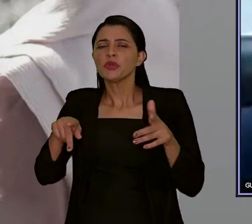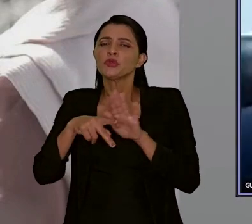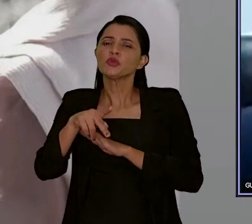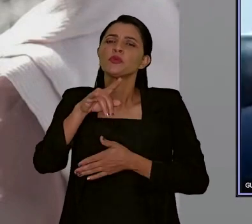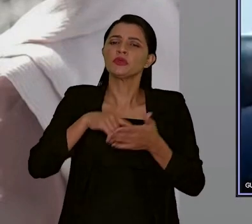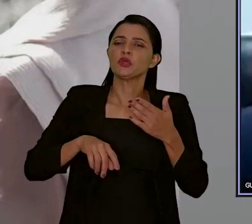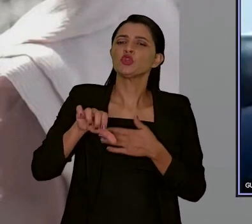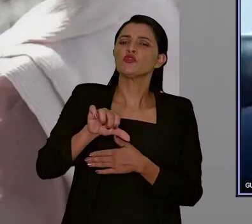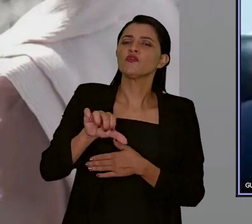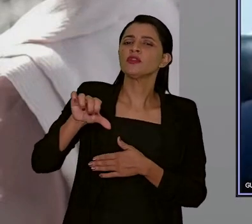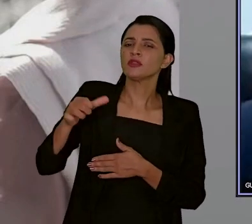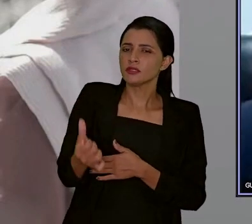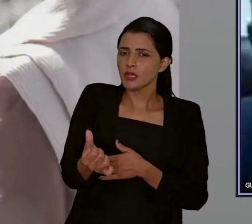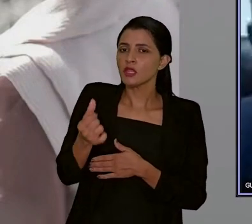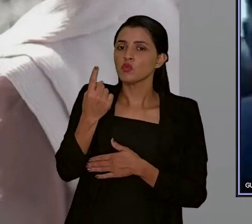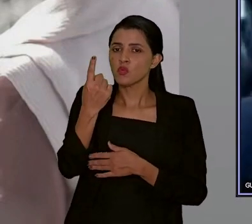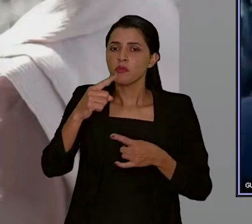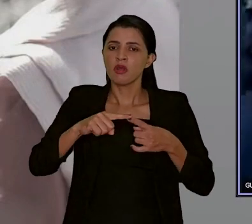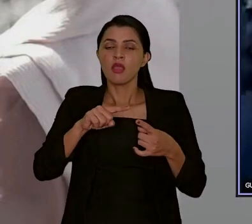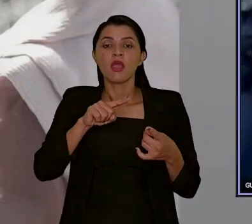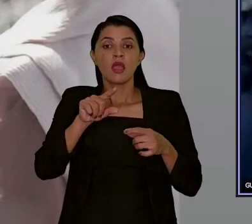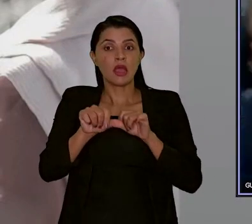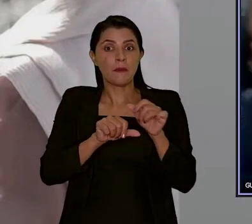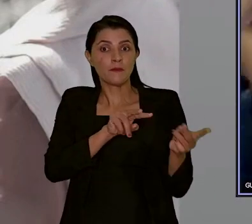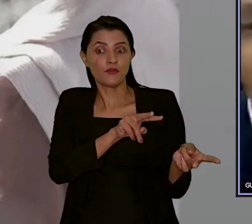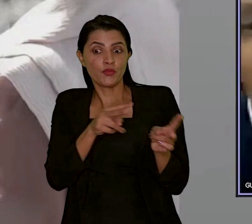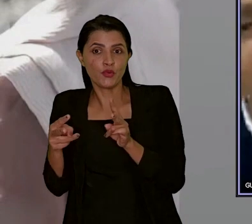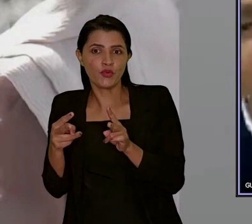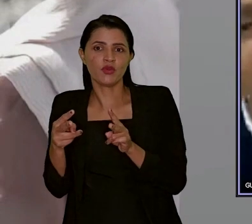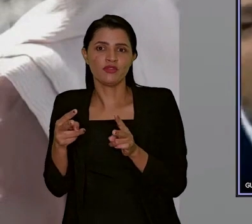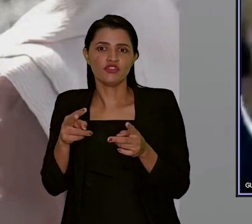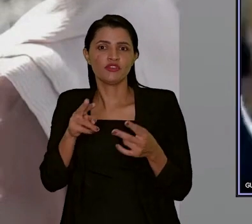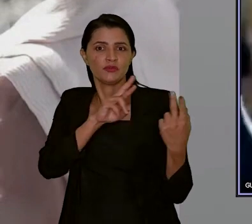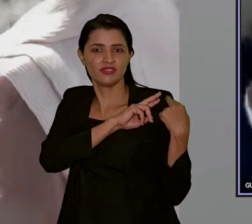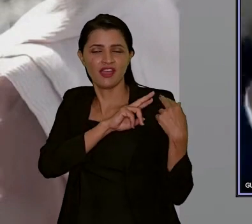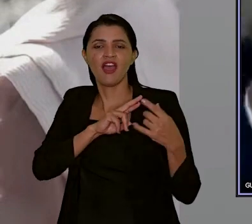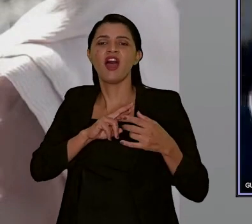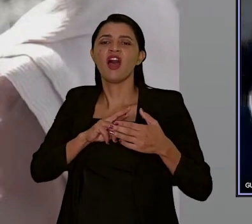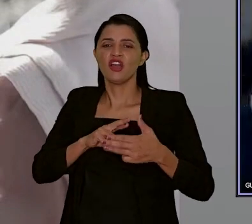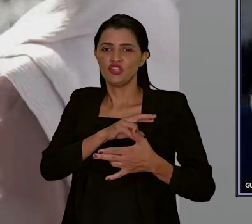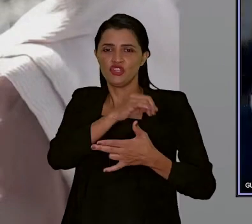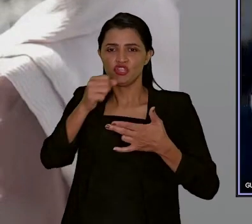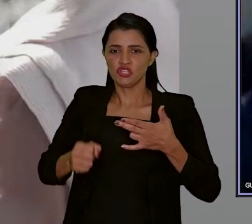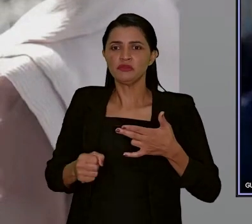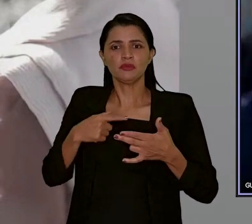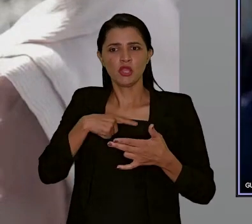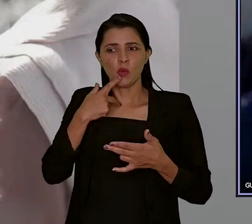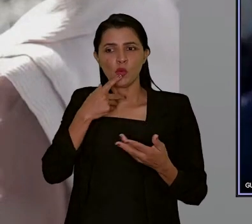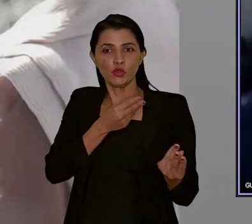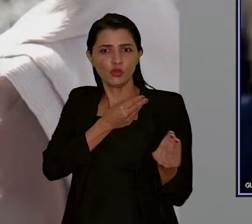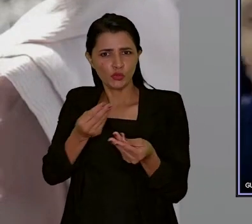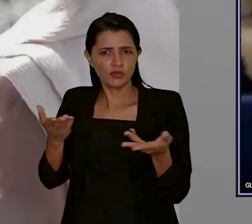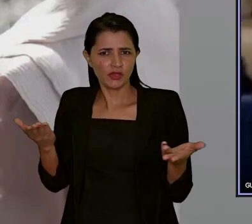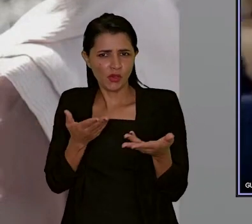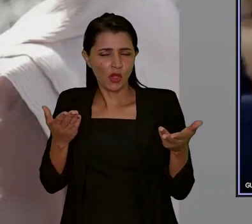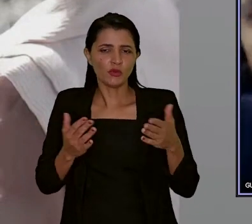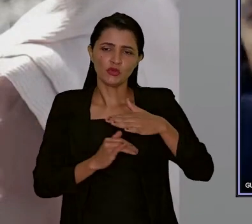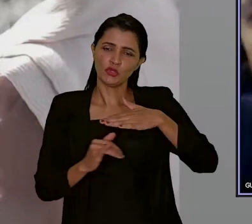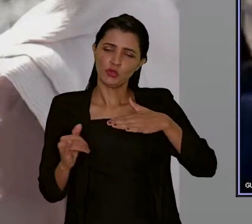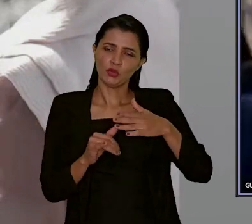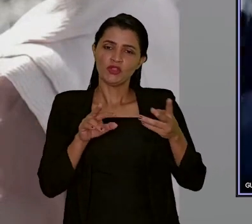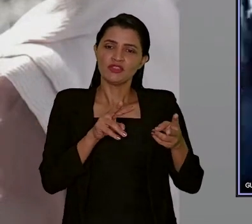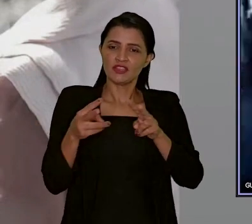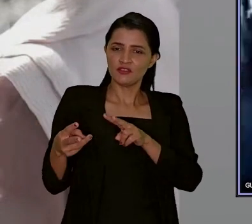da transferência de jurisdição, que, curiosamente, coincidentemente, eu até trouxe aqui sobre o Instituto da Transferência de Jurisdição na Convenção